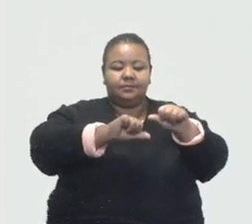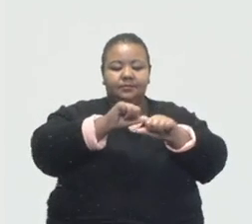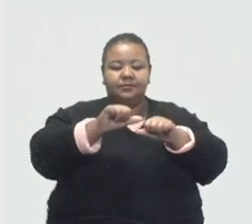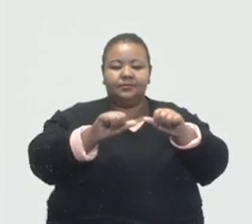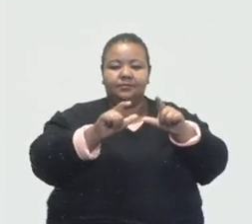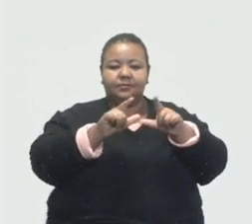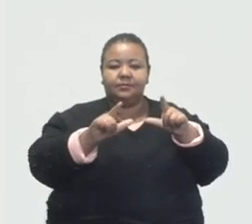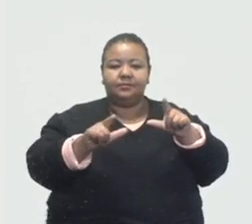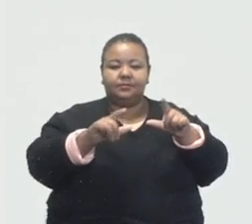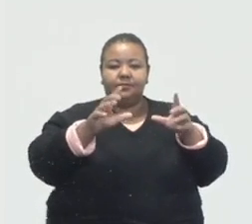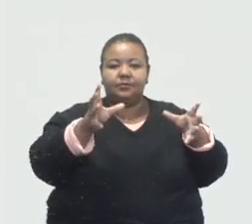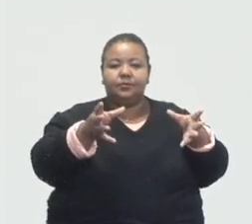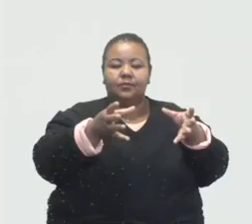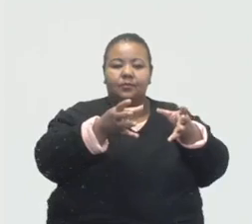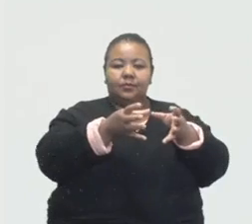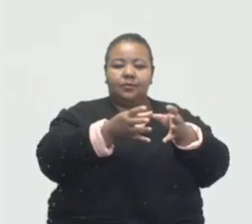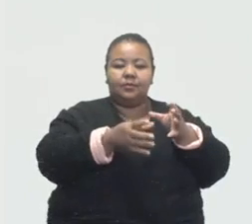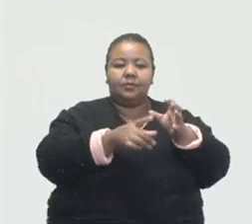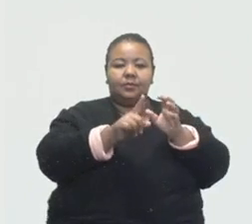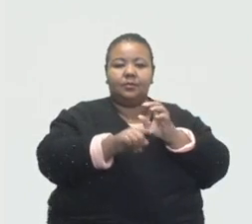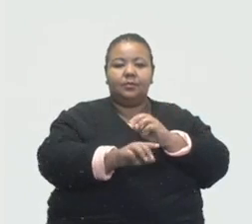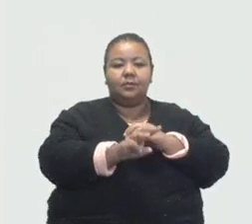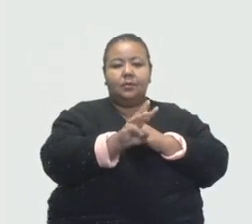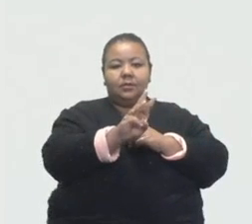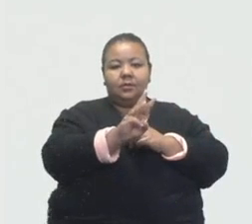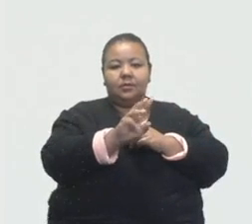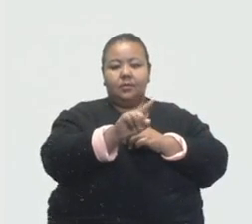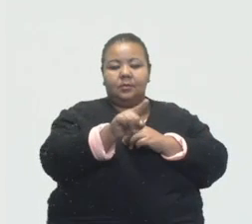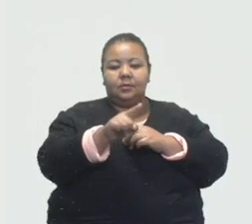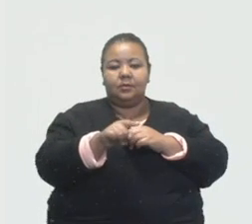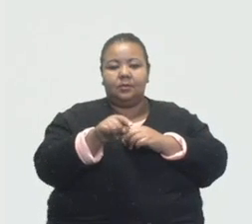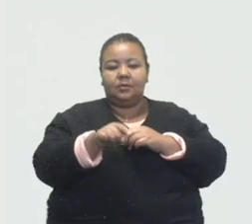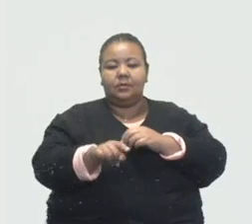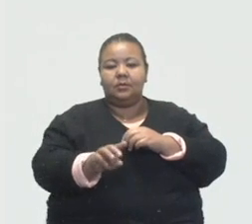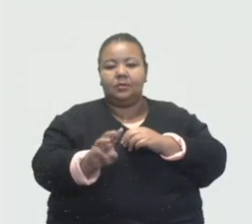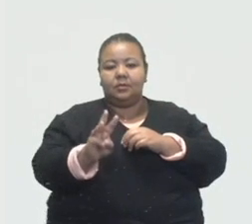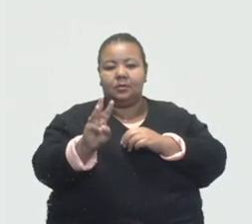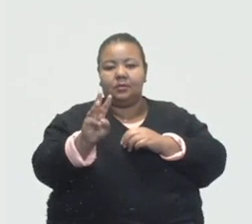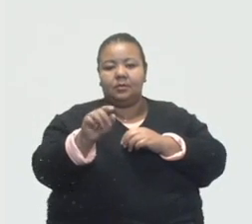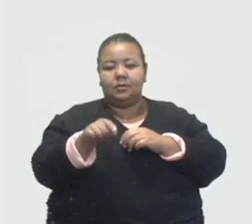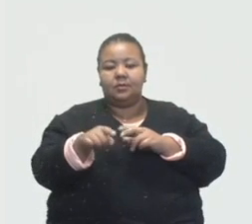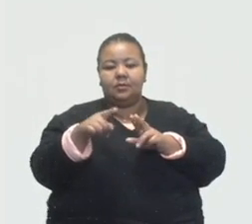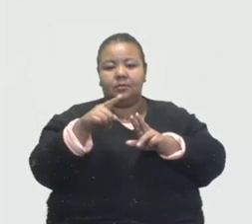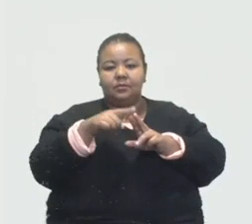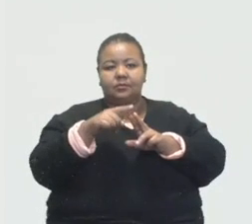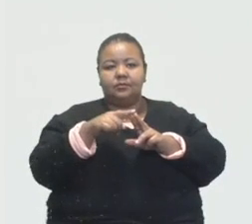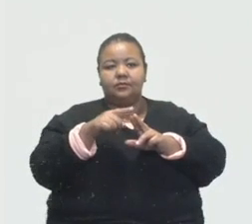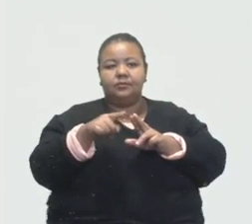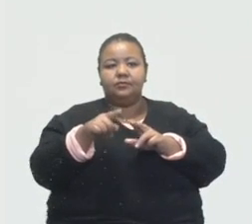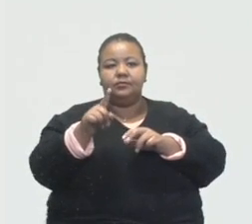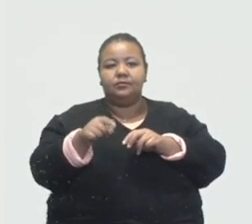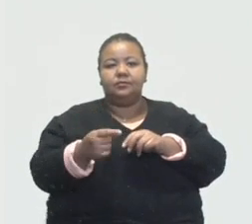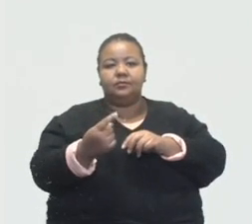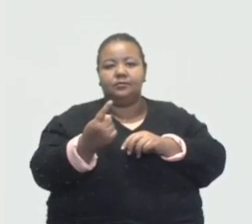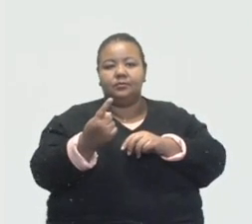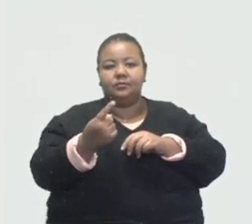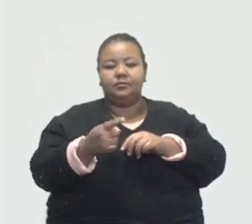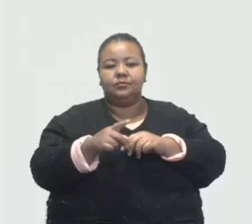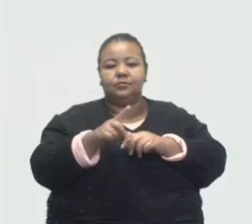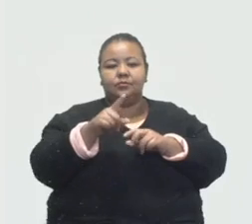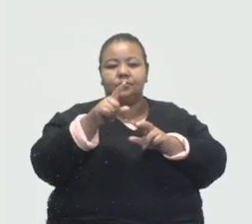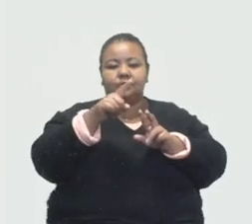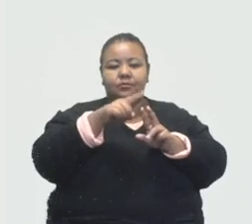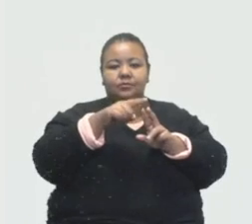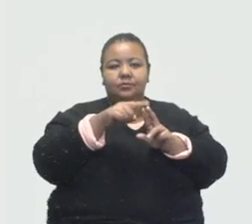ser o conjunto dos vetores W, que pertencem ao nosso espaço vetorial W, e que pelo menos um